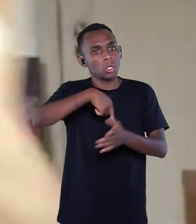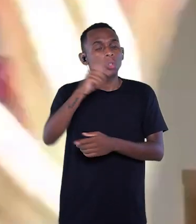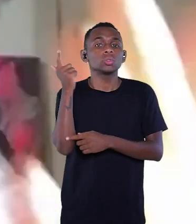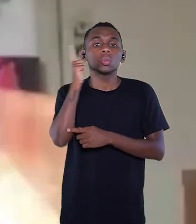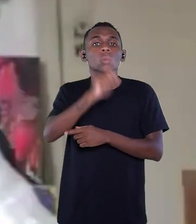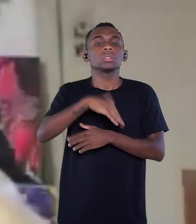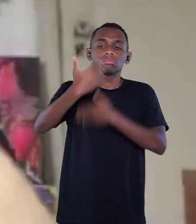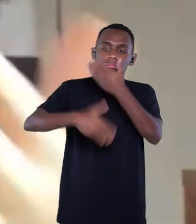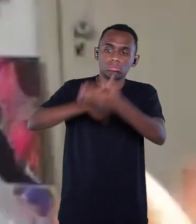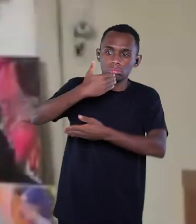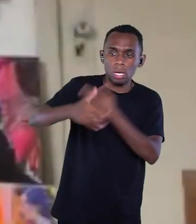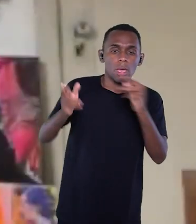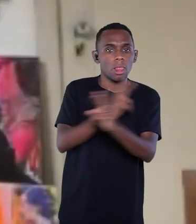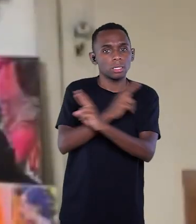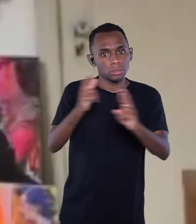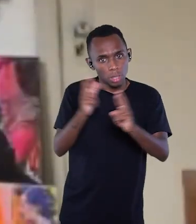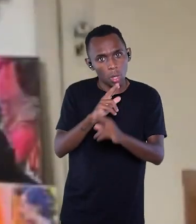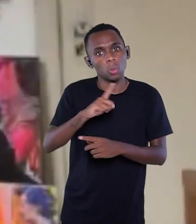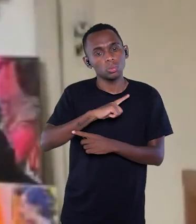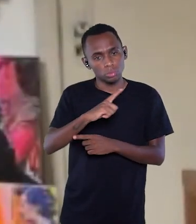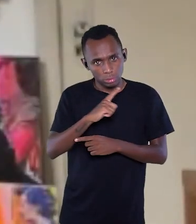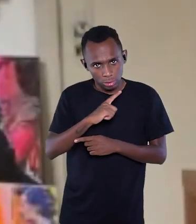vai conseguindo construir uma relação